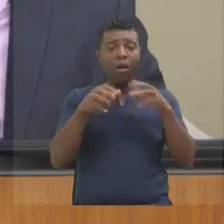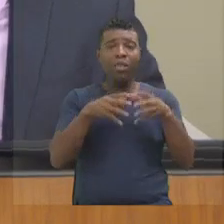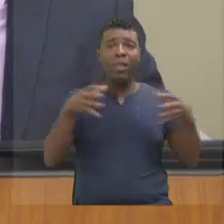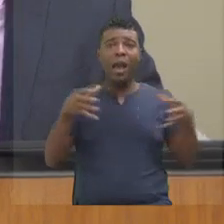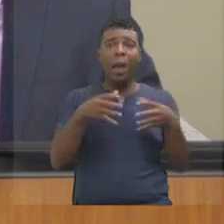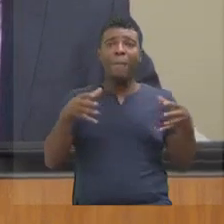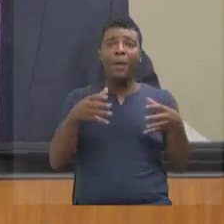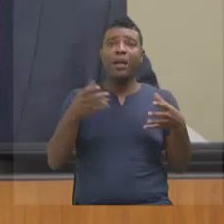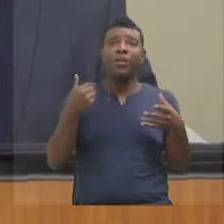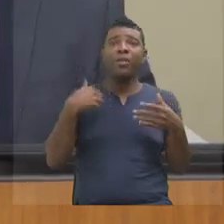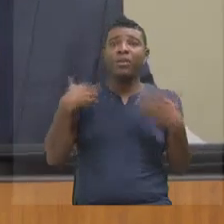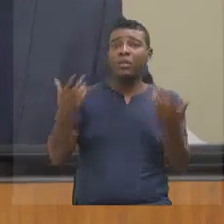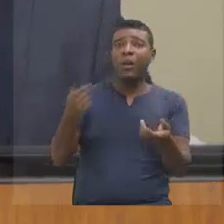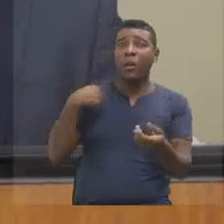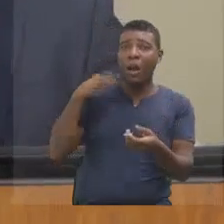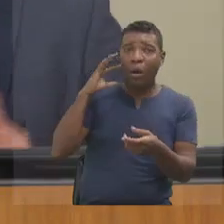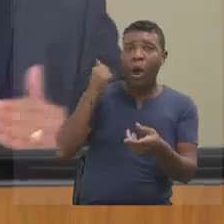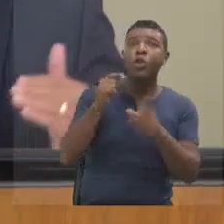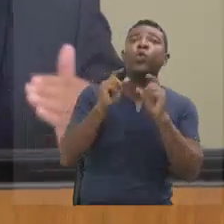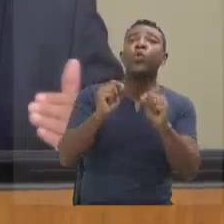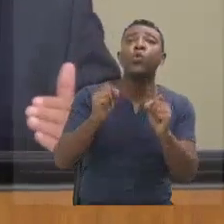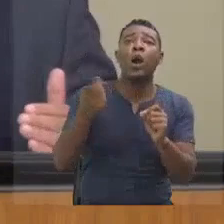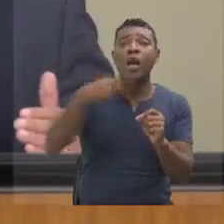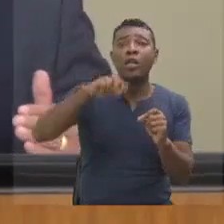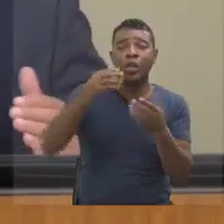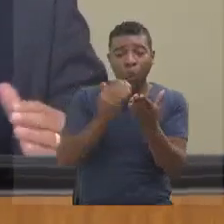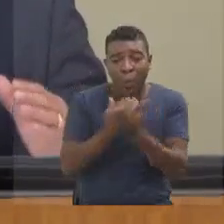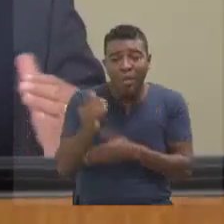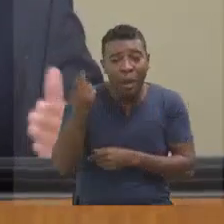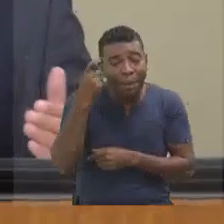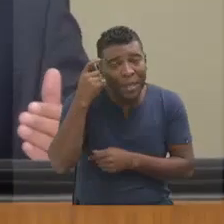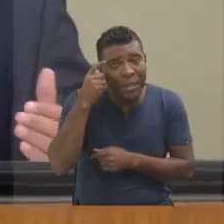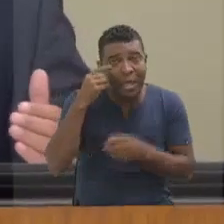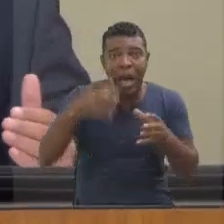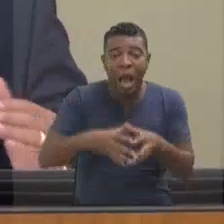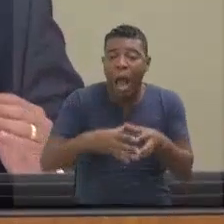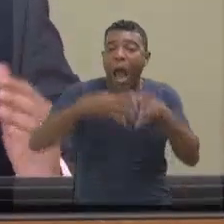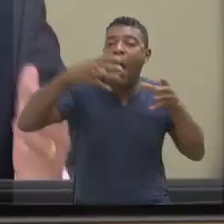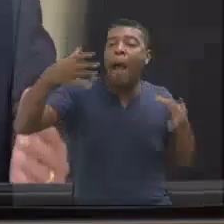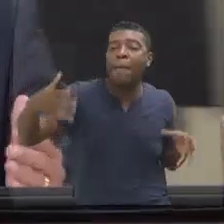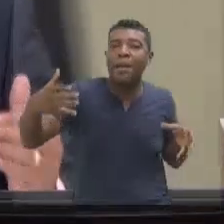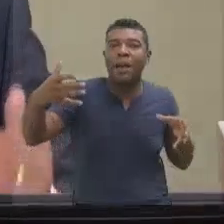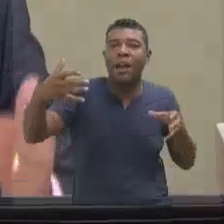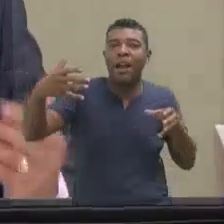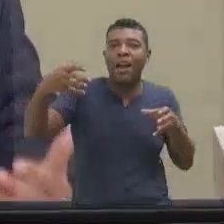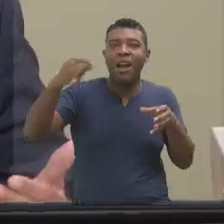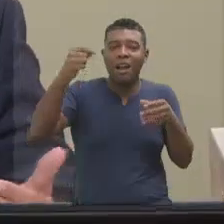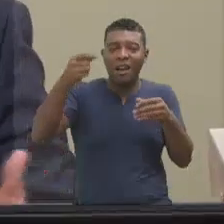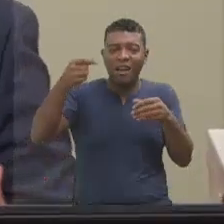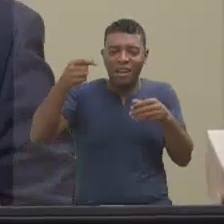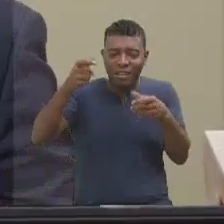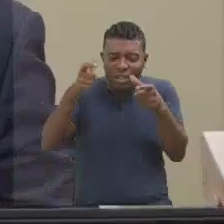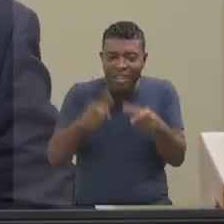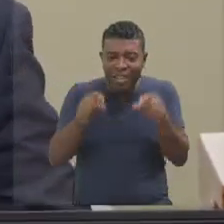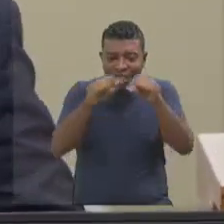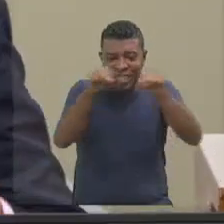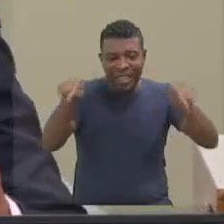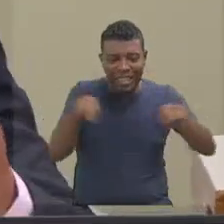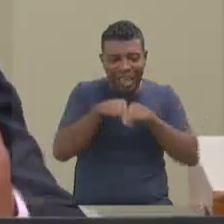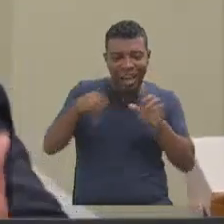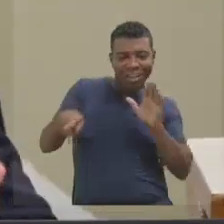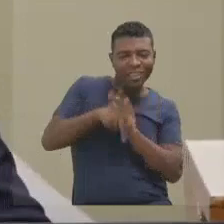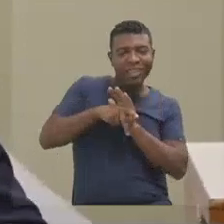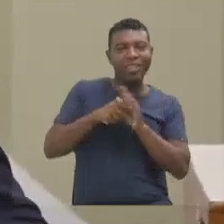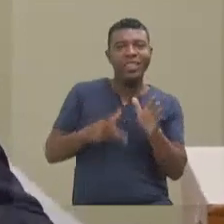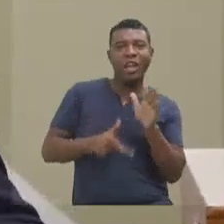Hospital Então eu acho que seria importante a gente que começar a pensar em ampliar o centro cirúrgico desses hospitais hoje que